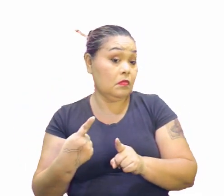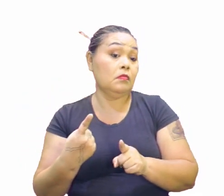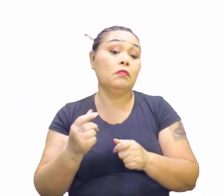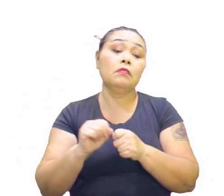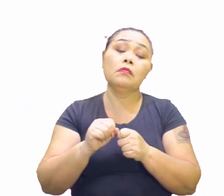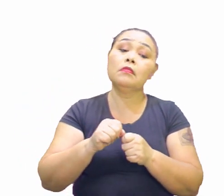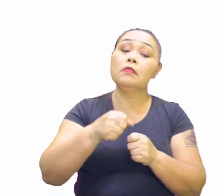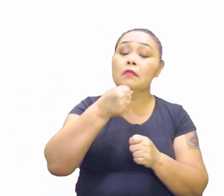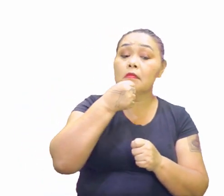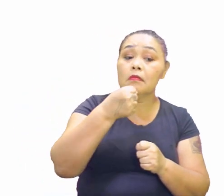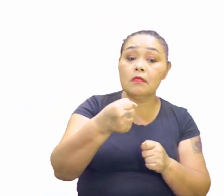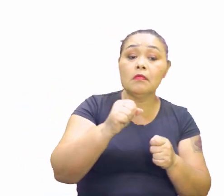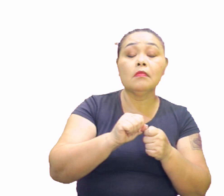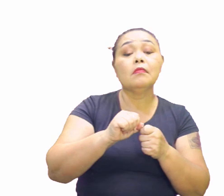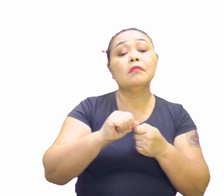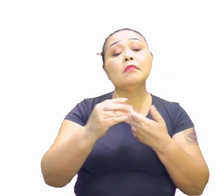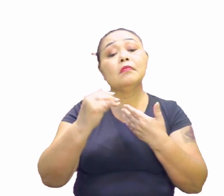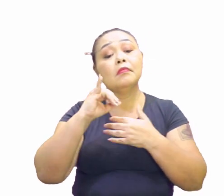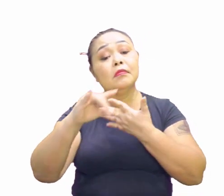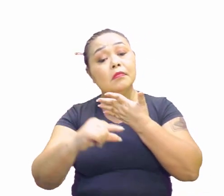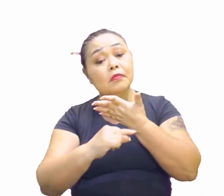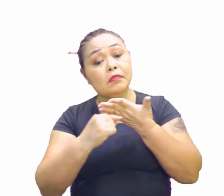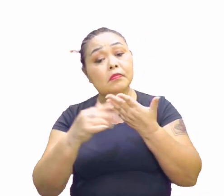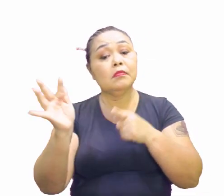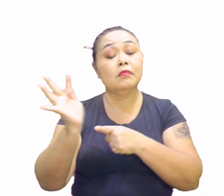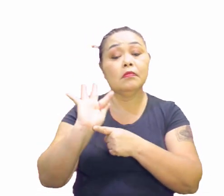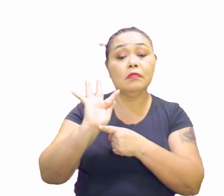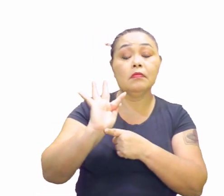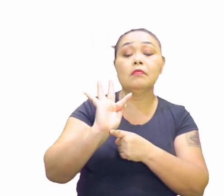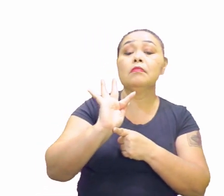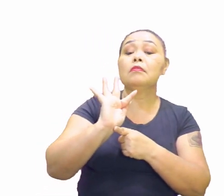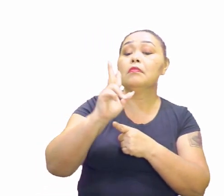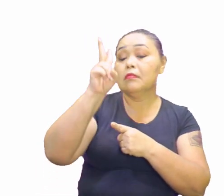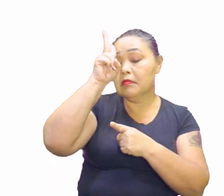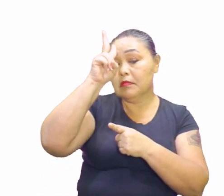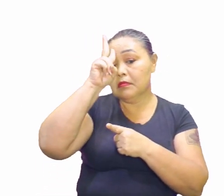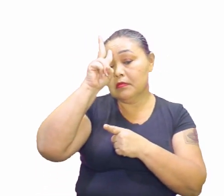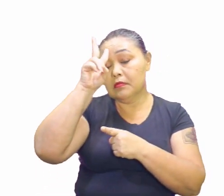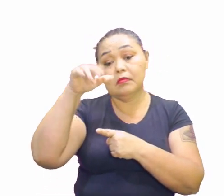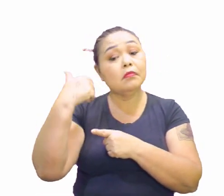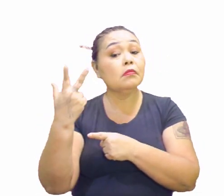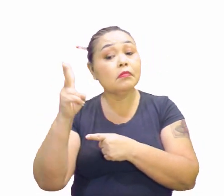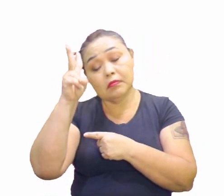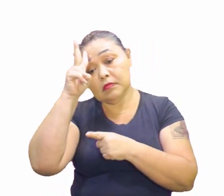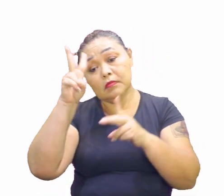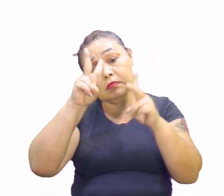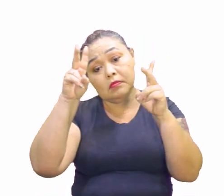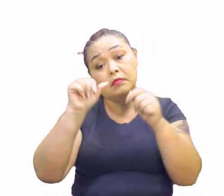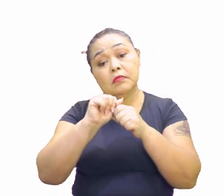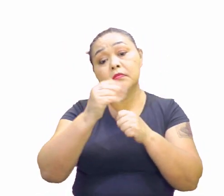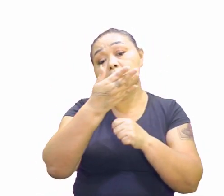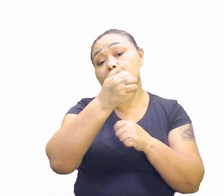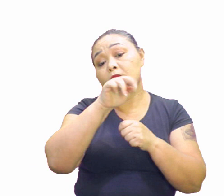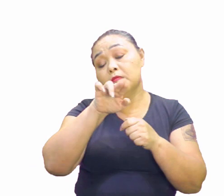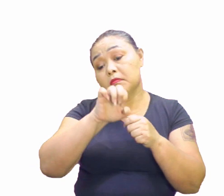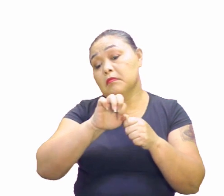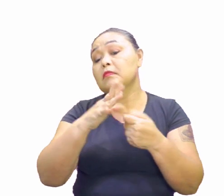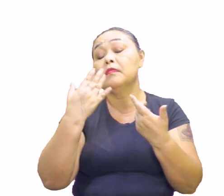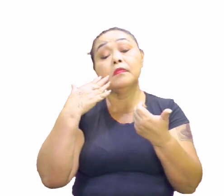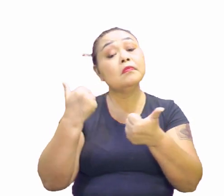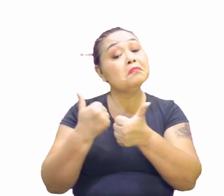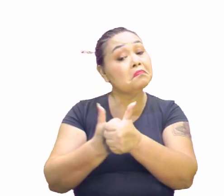aí vem documentário, citação, filme que lembra o tema, uma série que